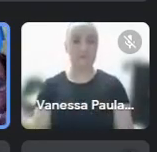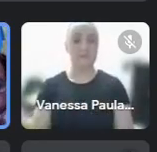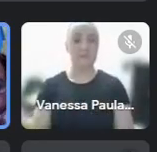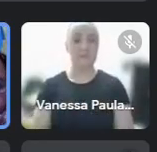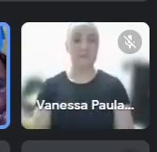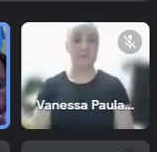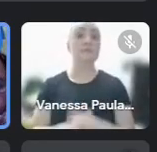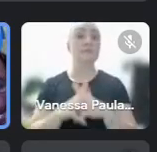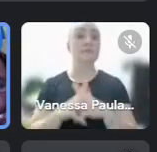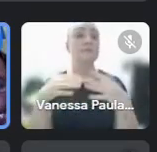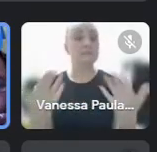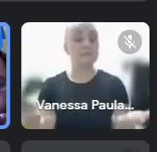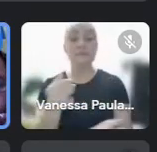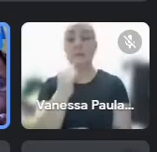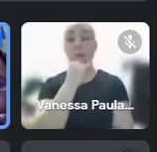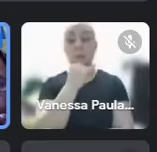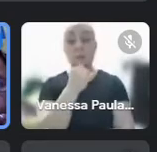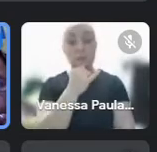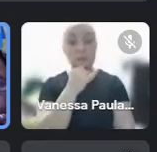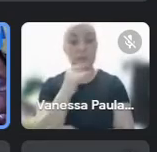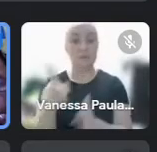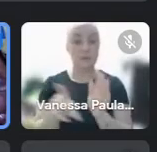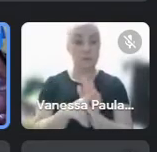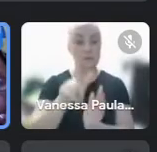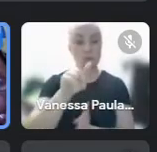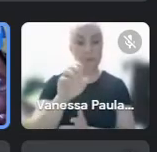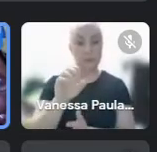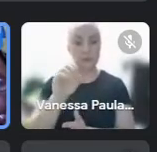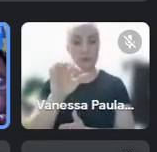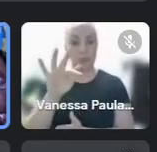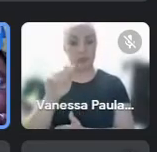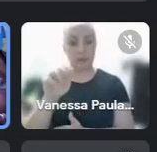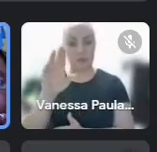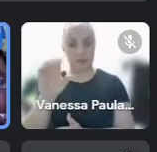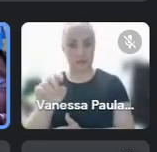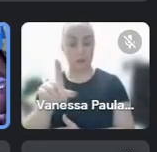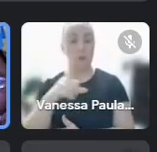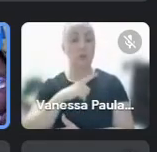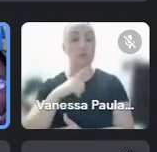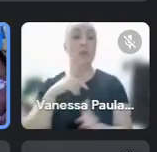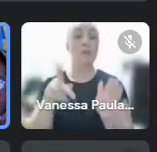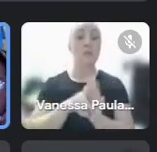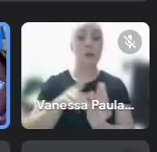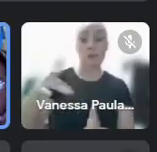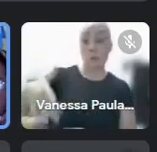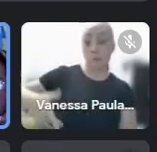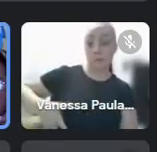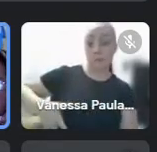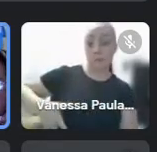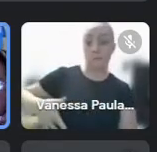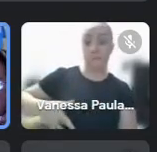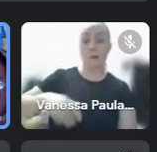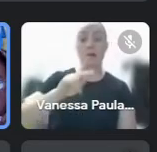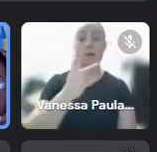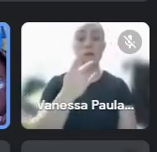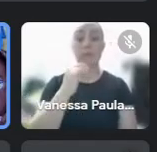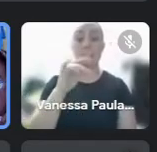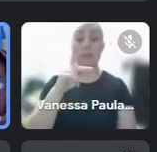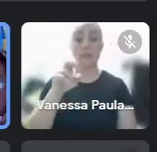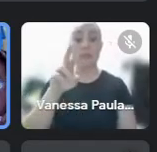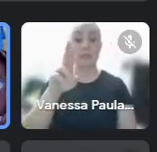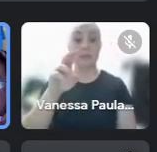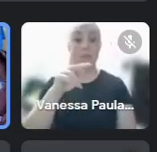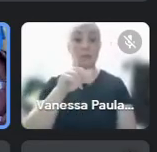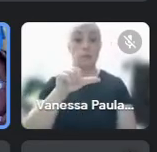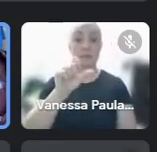Então, por exemplo, os geófagos do Rio Paraupebas, eu tenho um fígado hiperplásico. Né? Você compara com